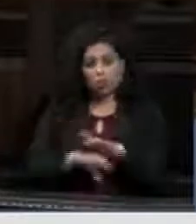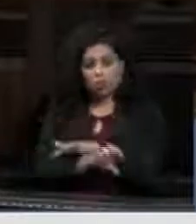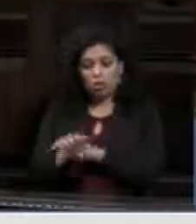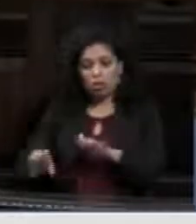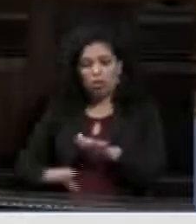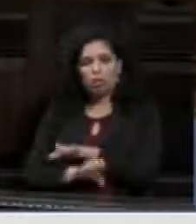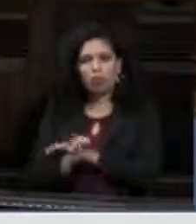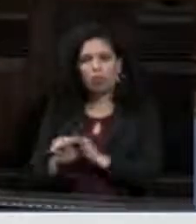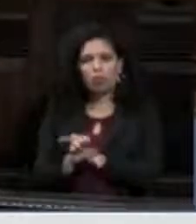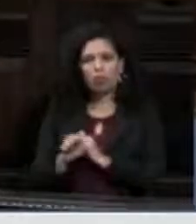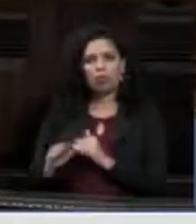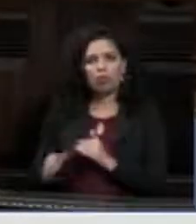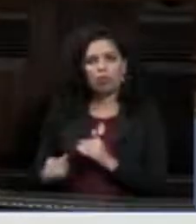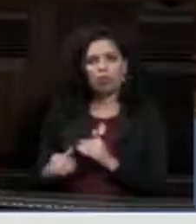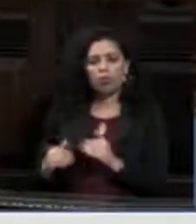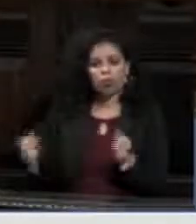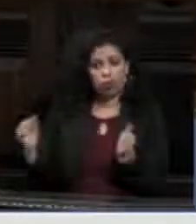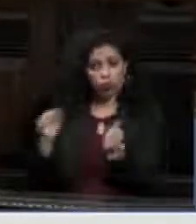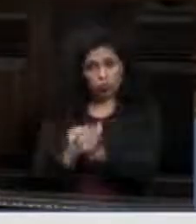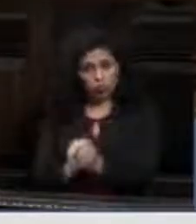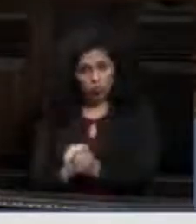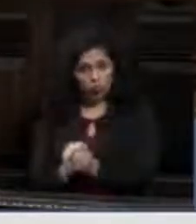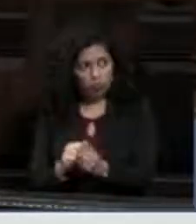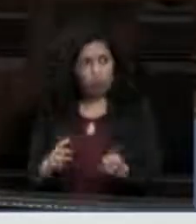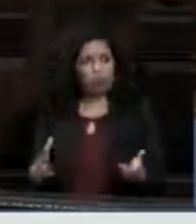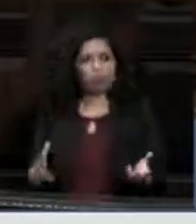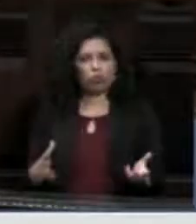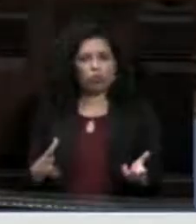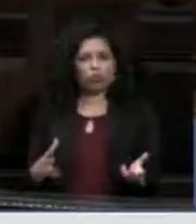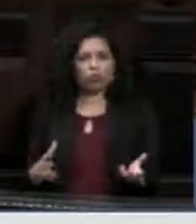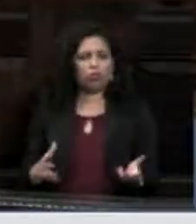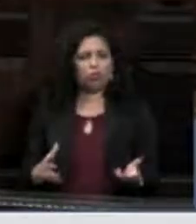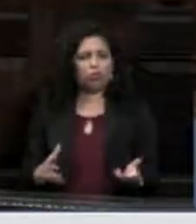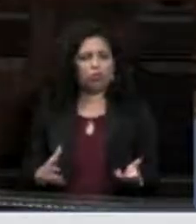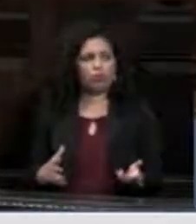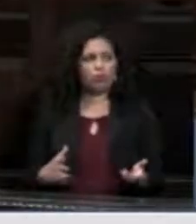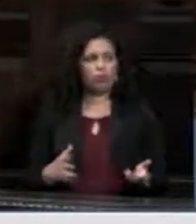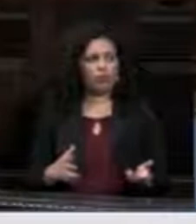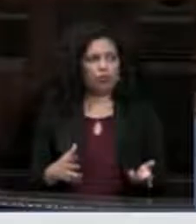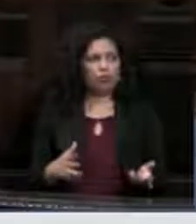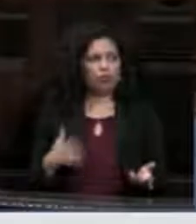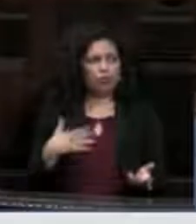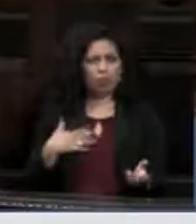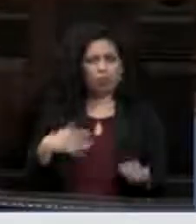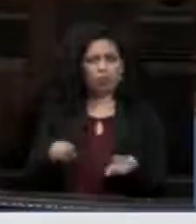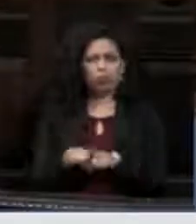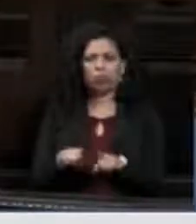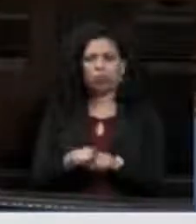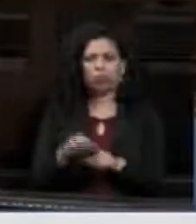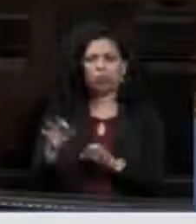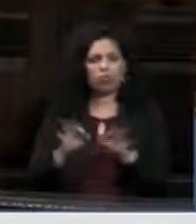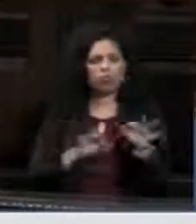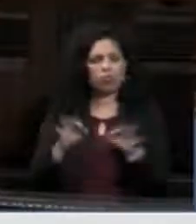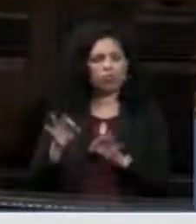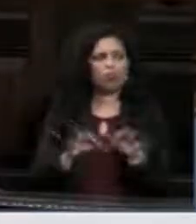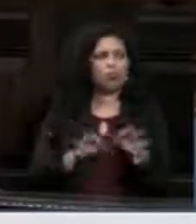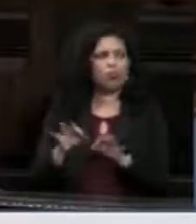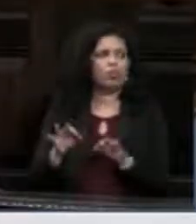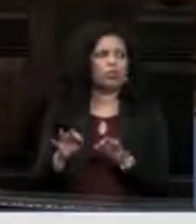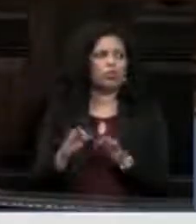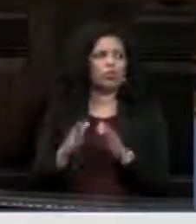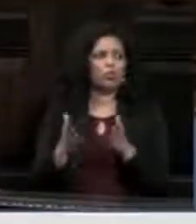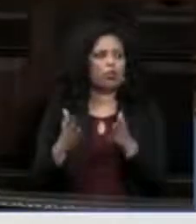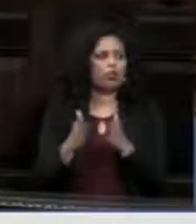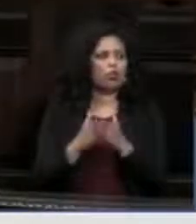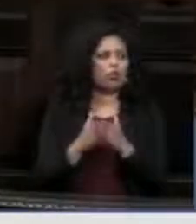pagam salários acima do teto com seus salários de secretário. Eu sou autor também e gostaria de pedir à